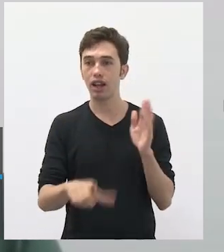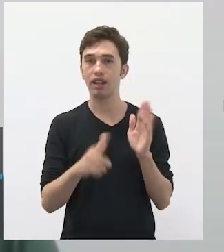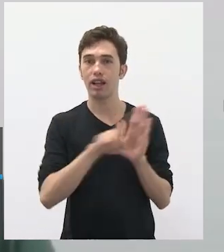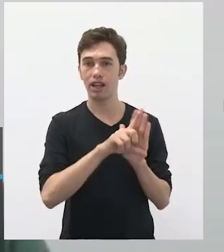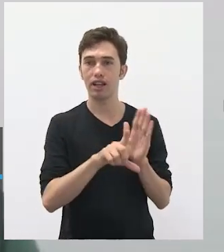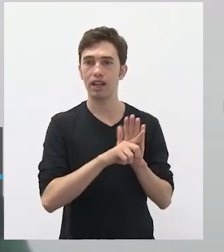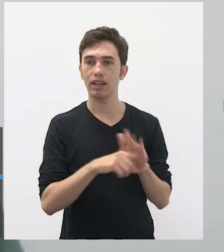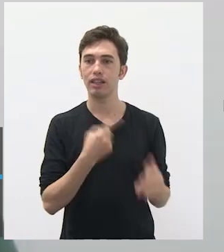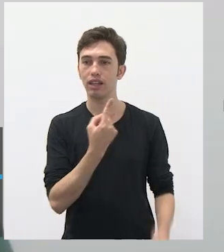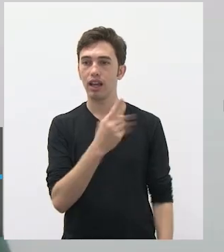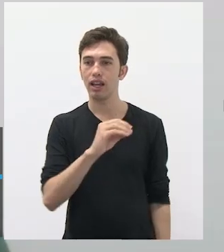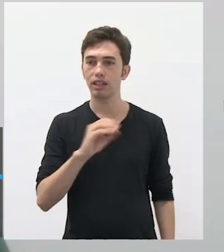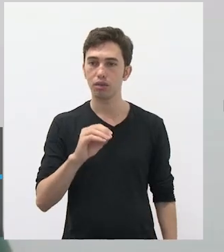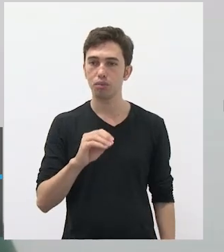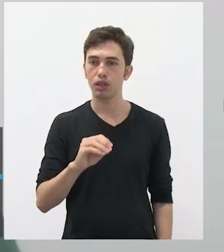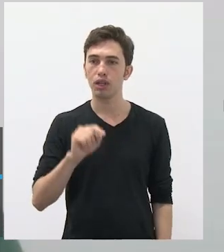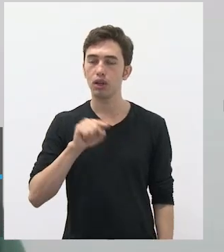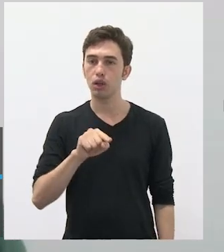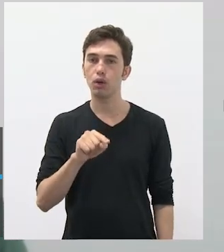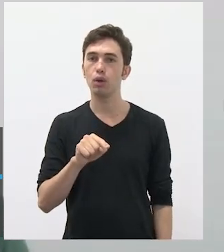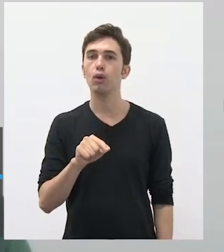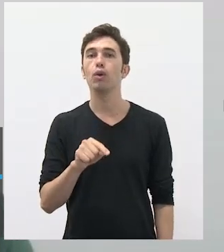10.639 de 2003, que foi